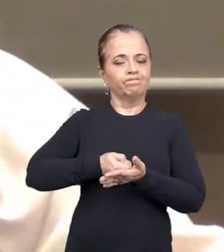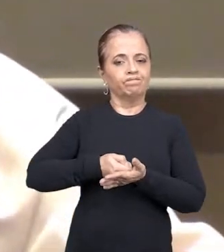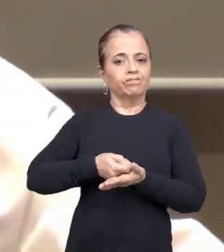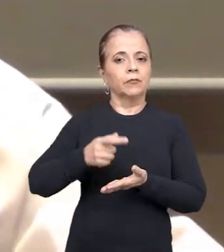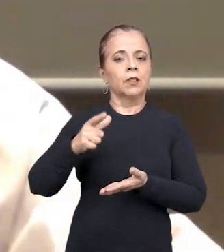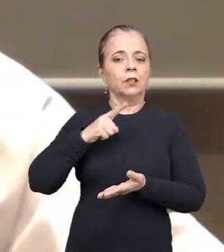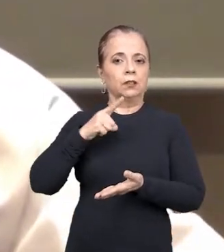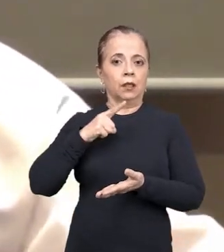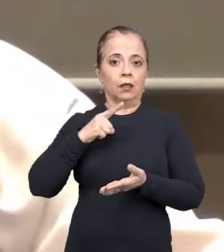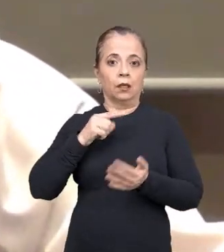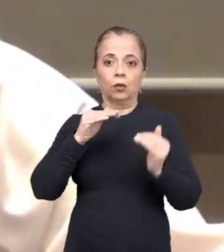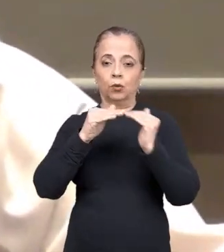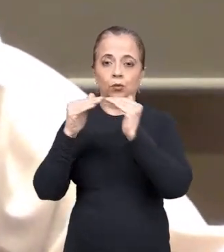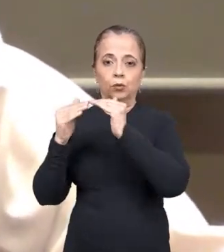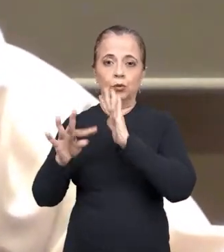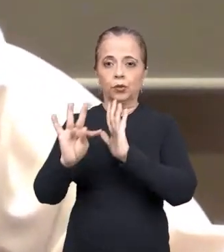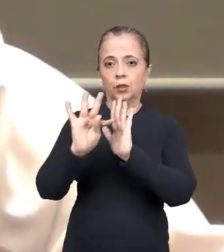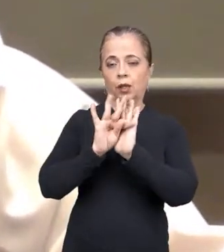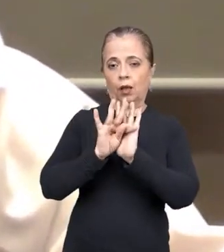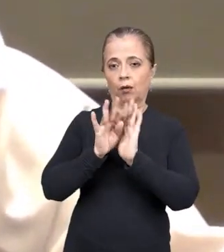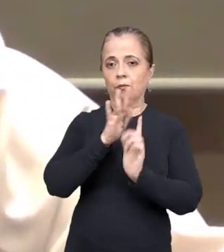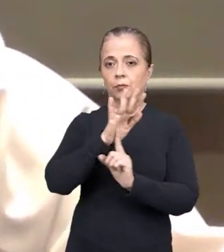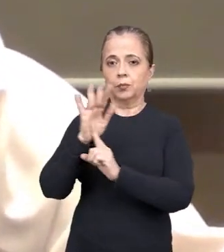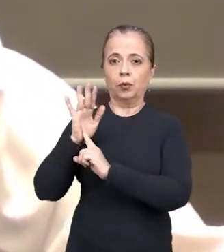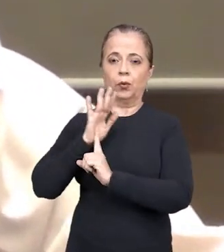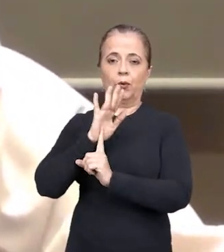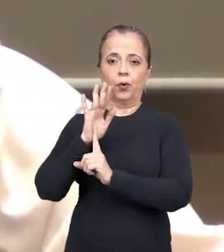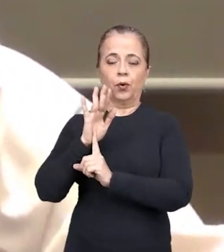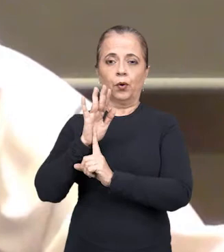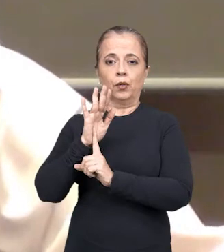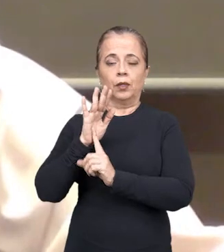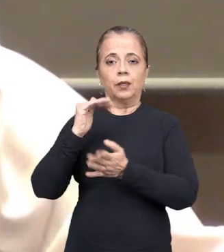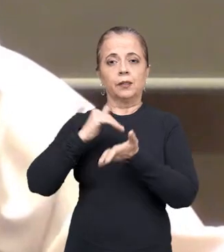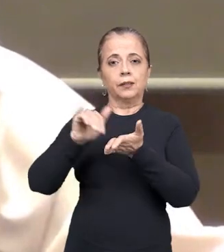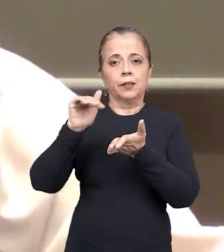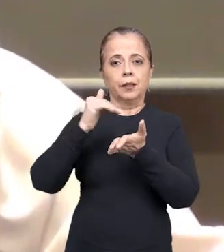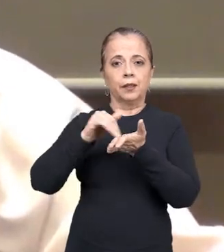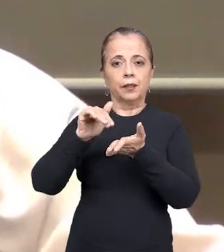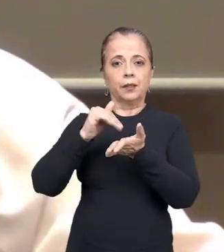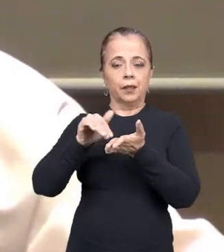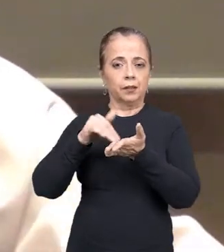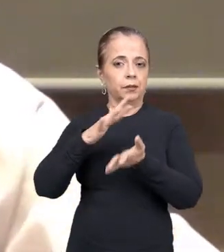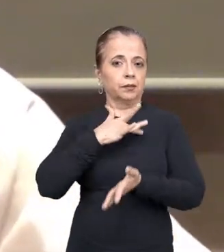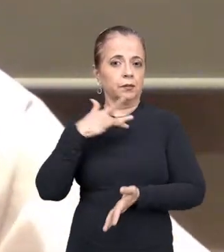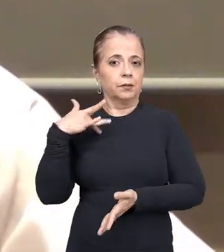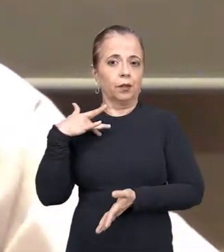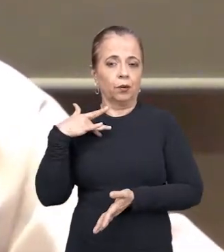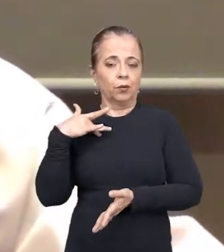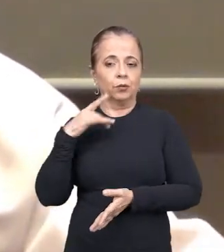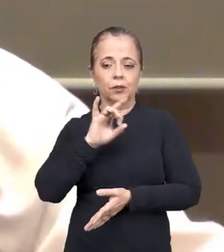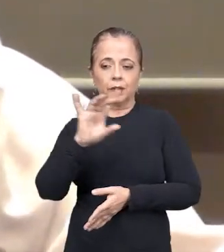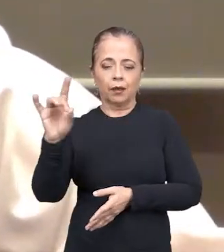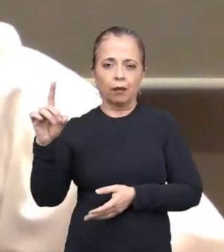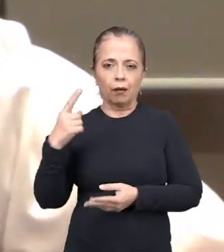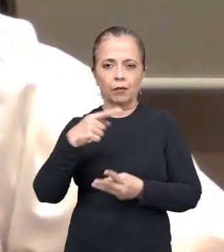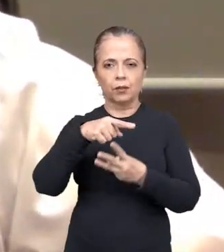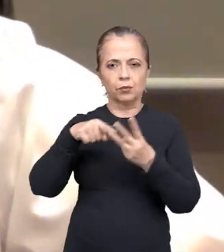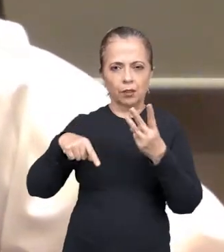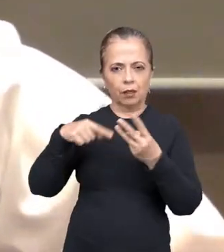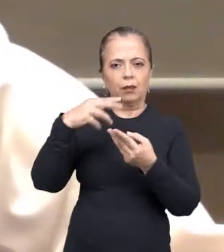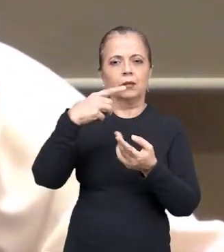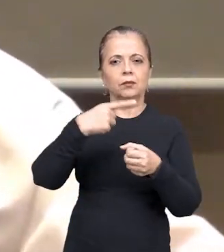elevar, de acordo com os critérios técnicos estabelecidos, pela Secretaria de Saúde de cada